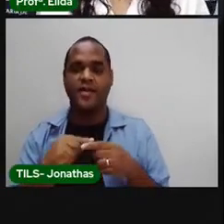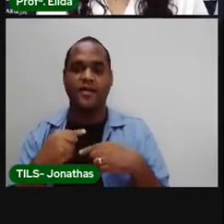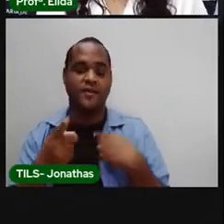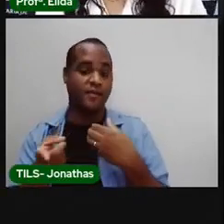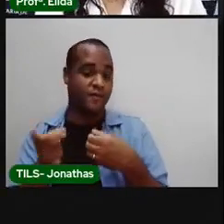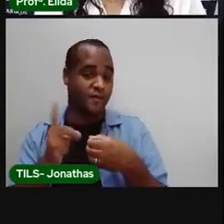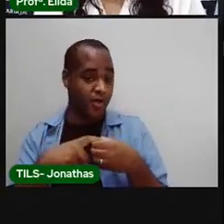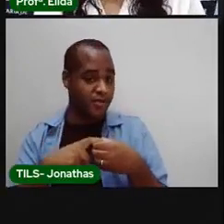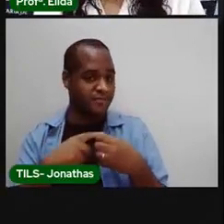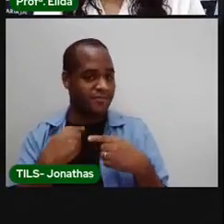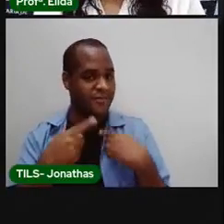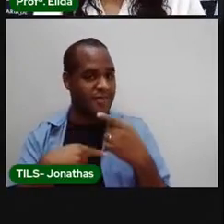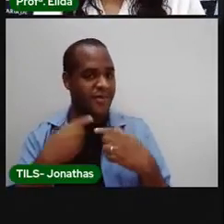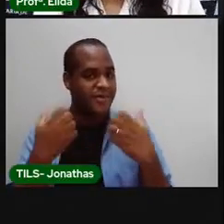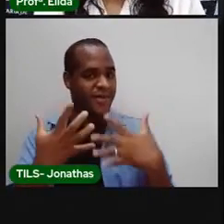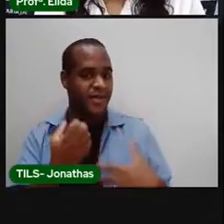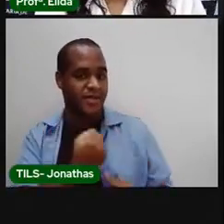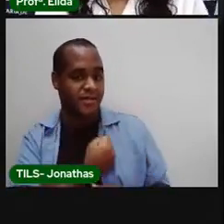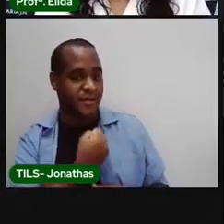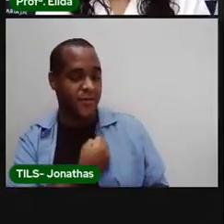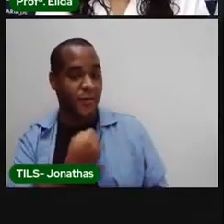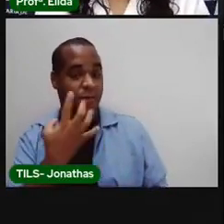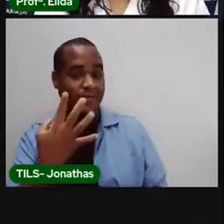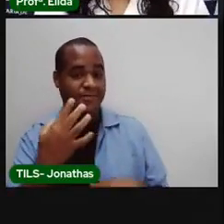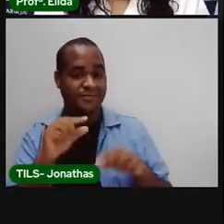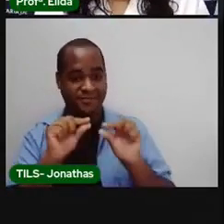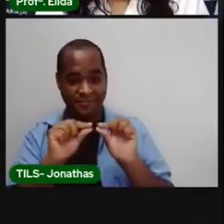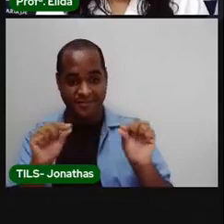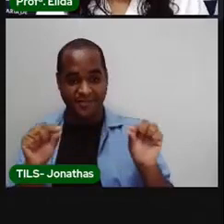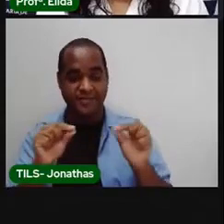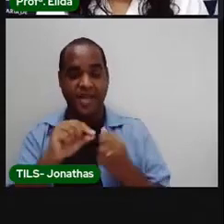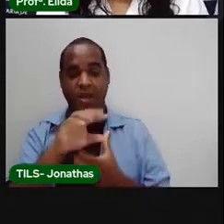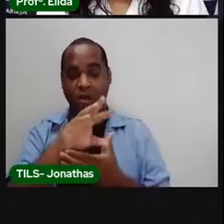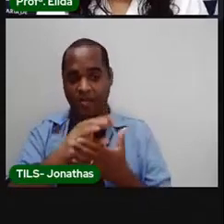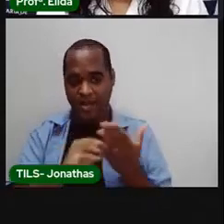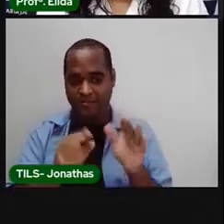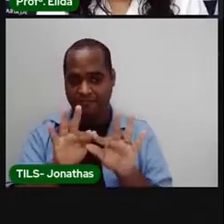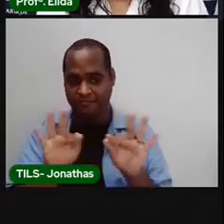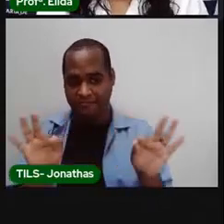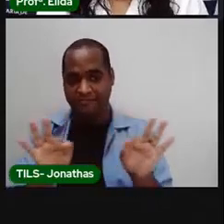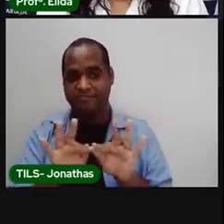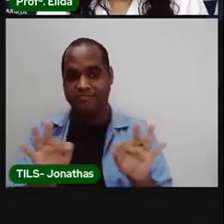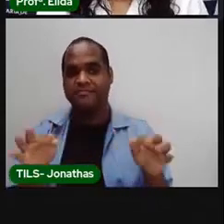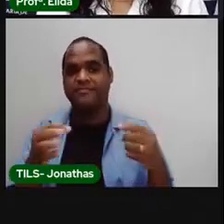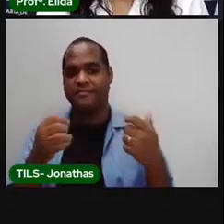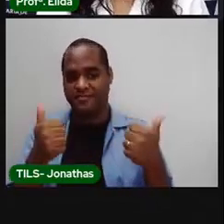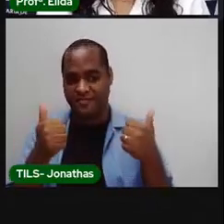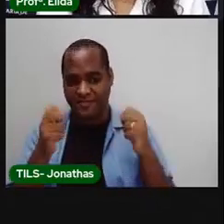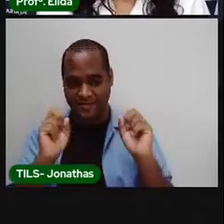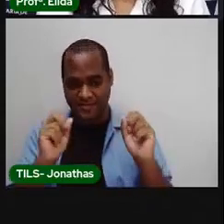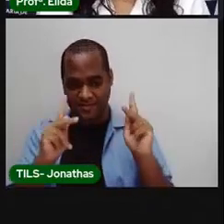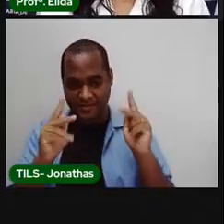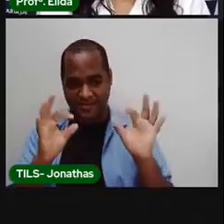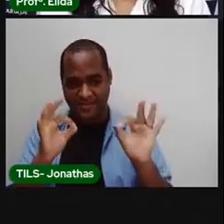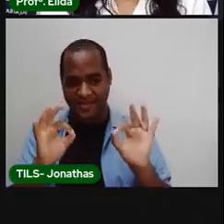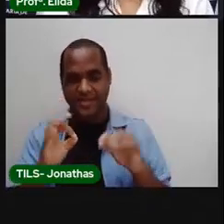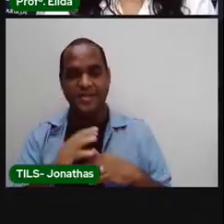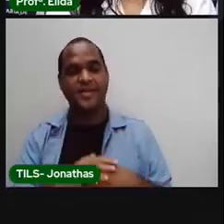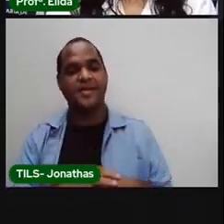lá e vai chegar aqui na questão número 4, nessa linha, e vai copiar a frase. Certo? Muito